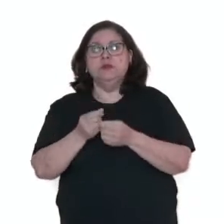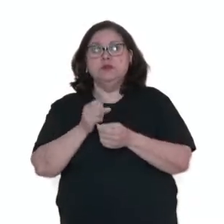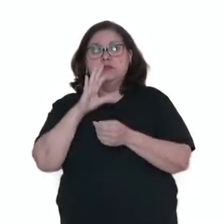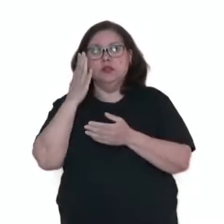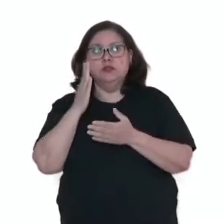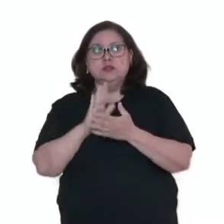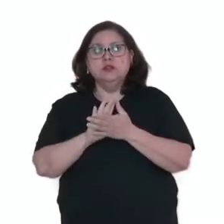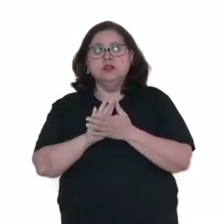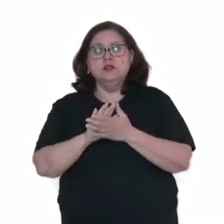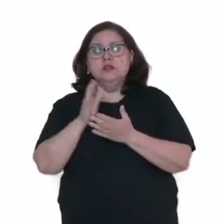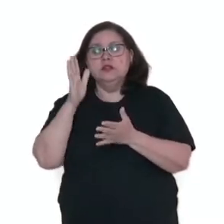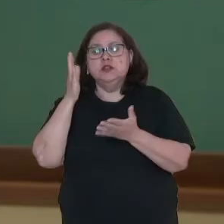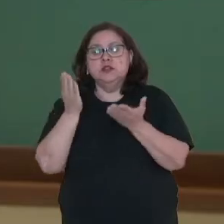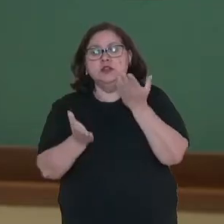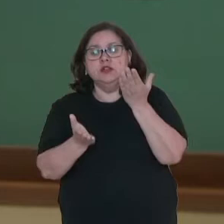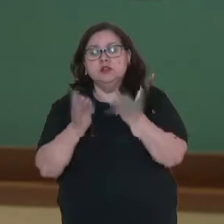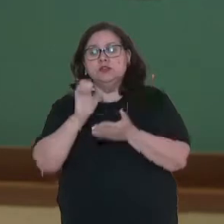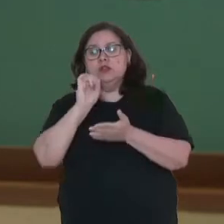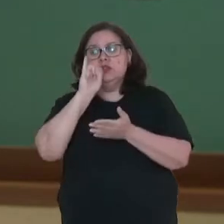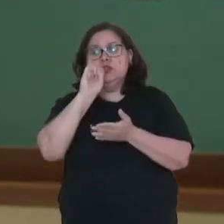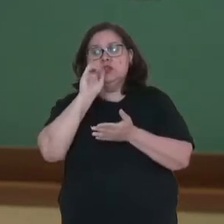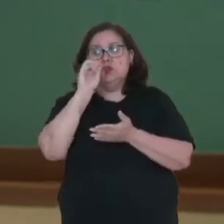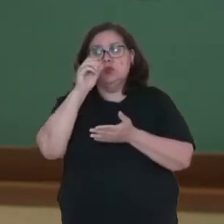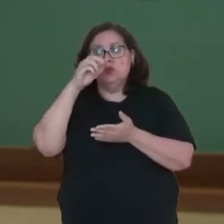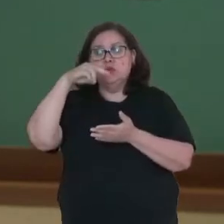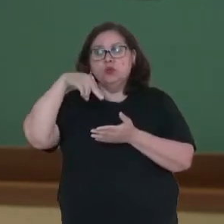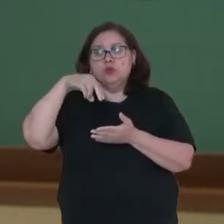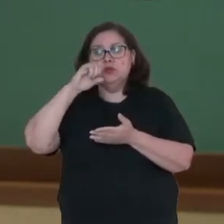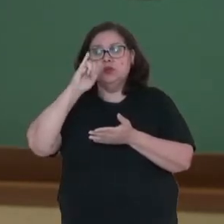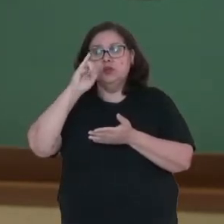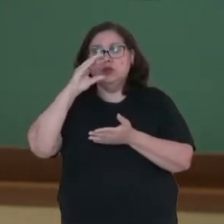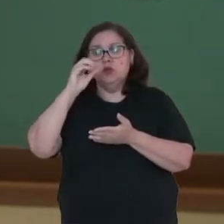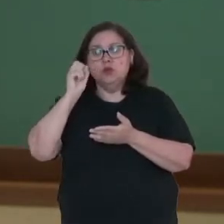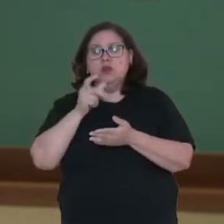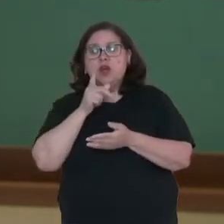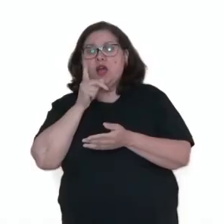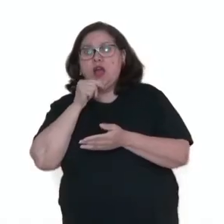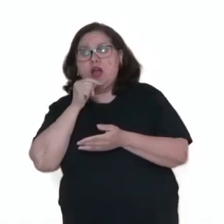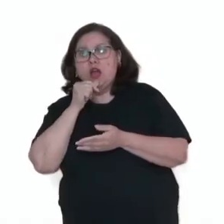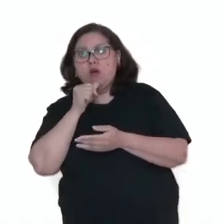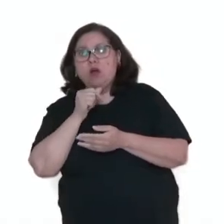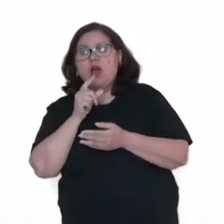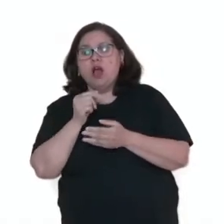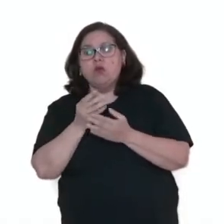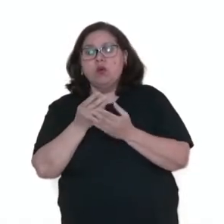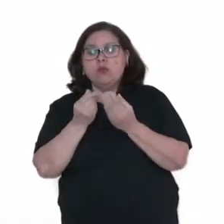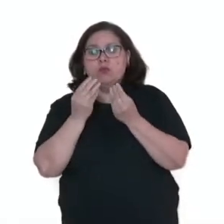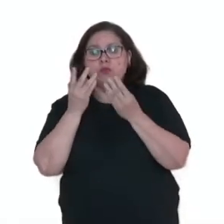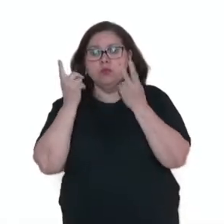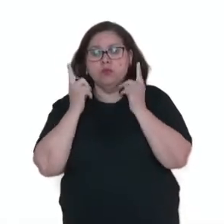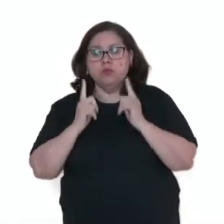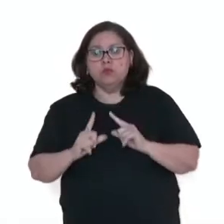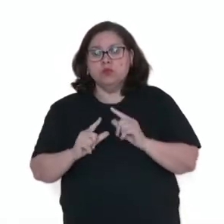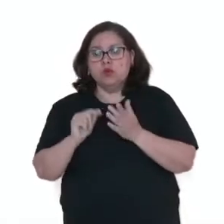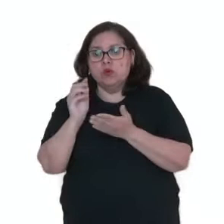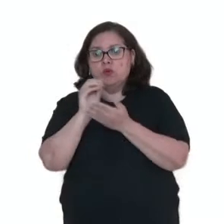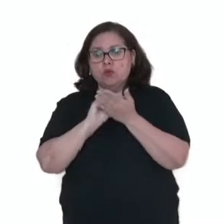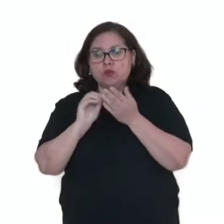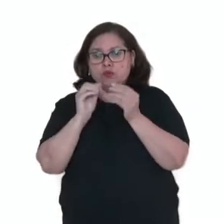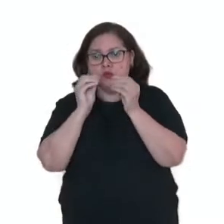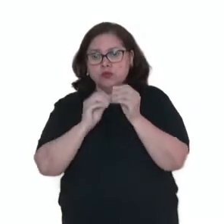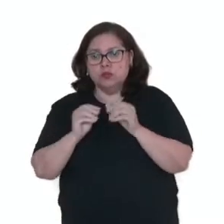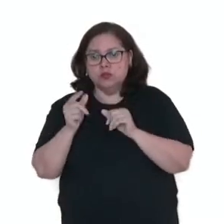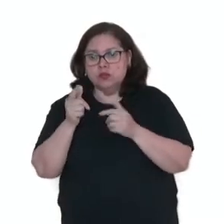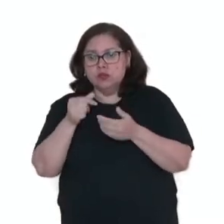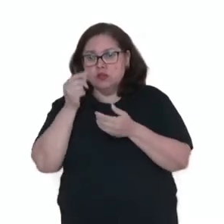verdadeira. Equilíbrio iônico da água. Tá? A água pura ou usada como solvente se ioniza